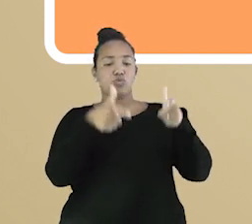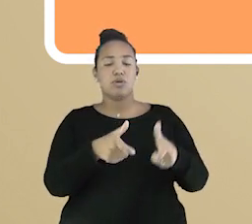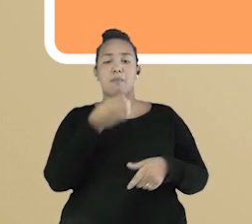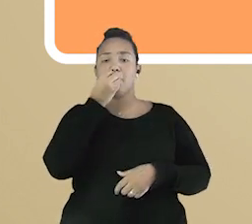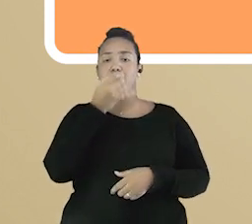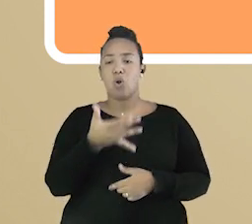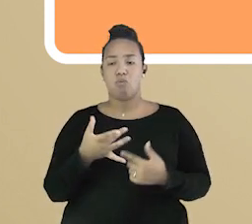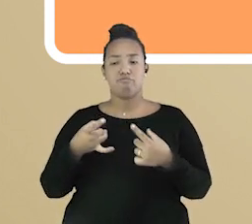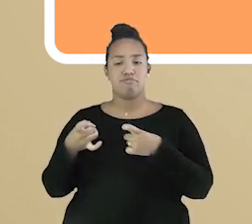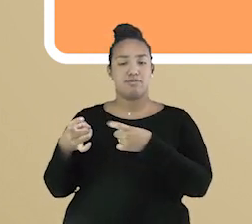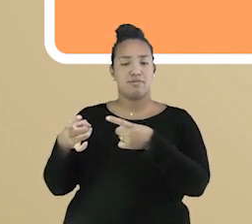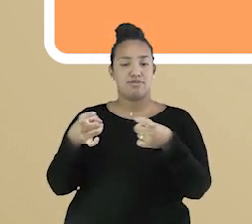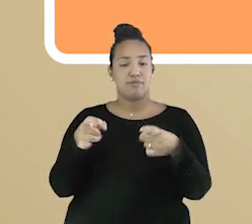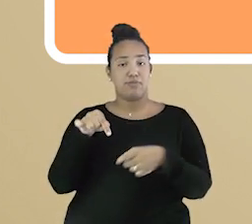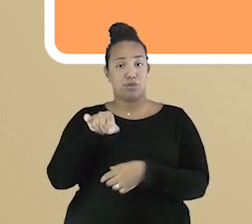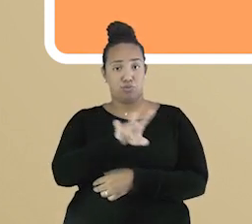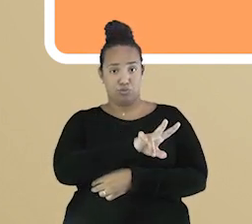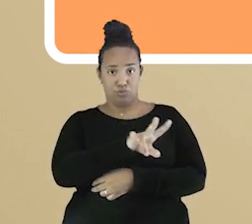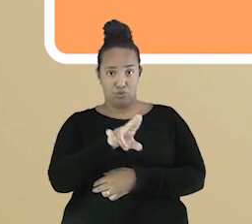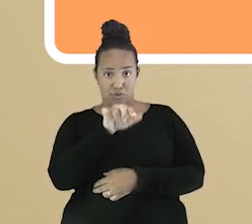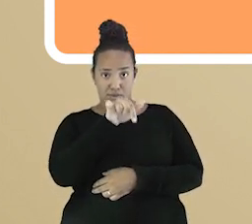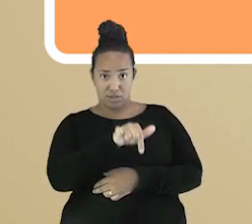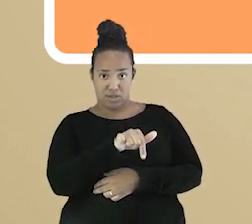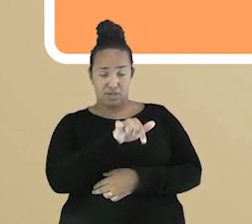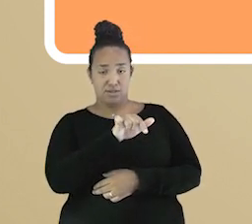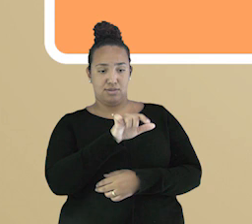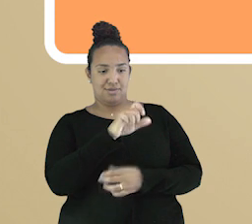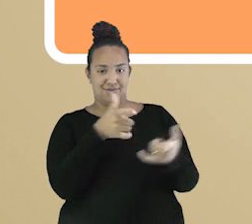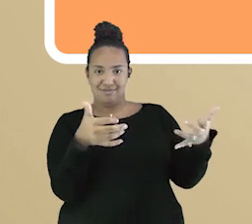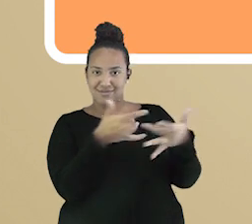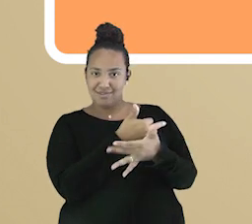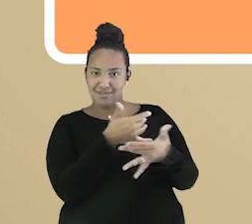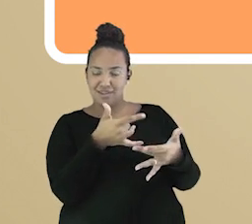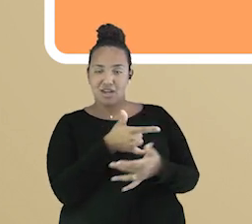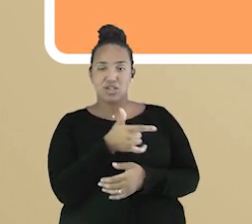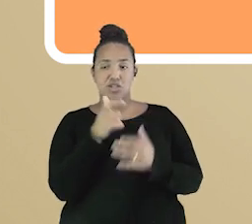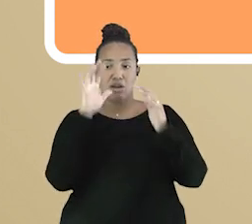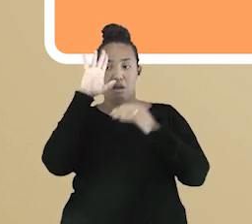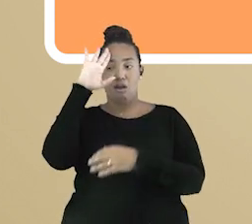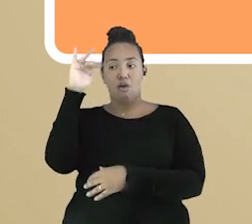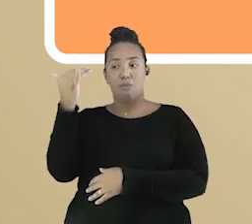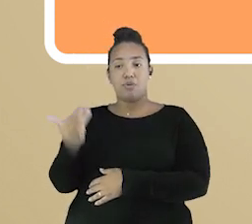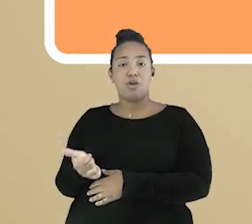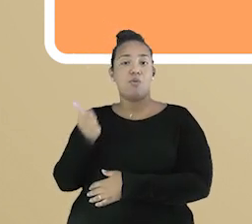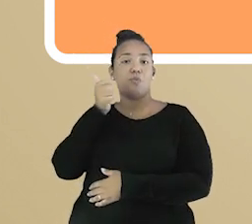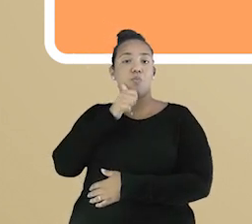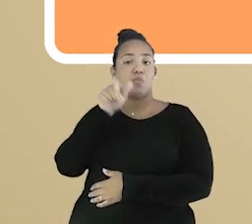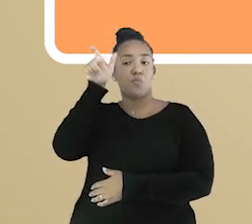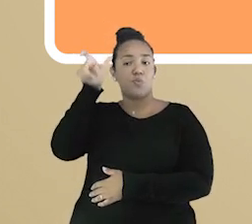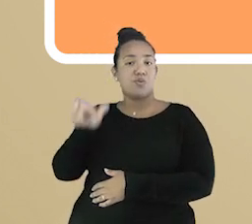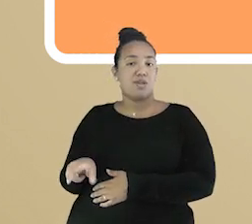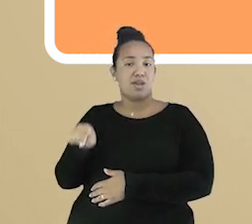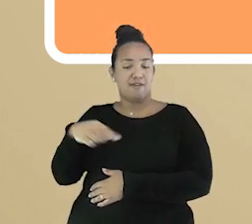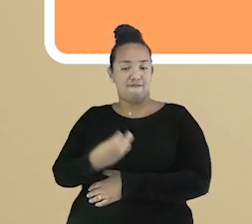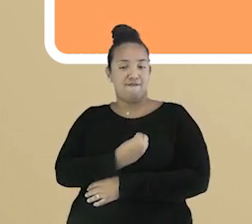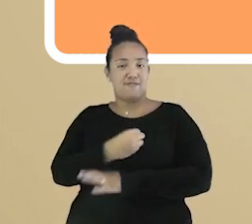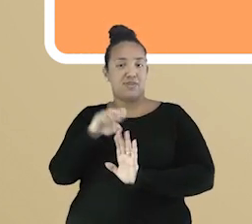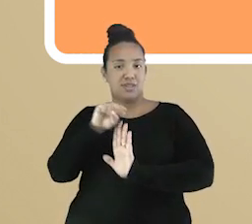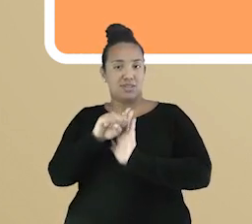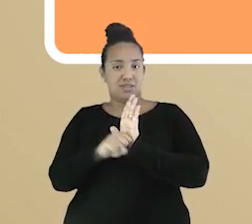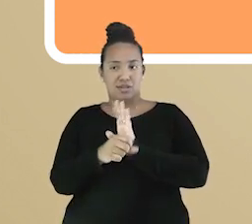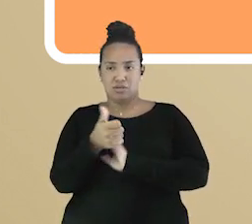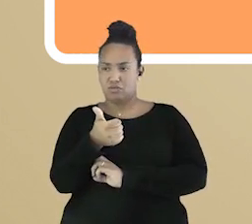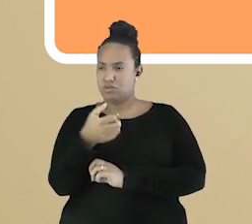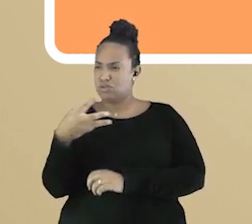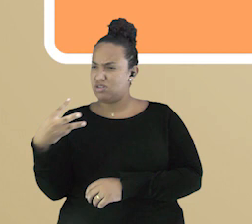militar. O nome da cidade é uma homenagem à Dama Carcas, uma mulher que viveu no século XIII e que, em seu ato de